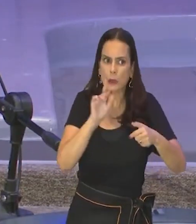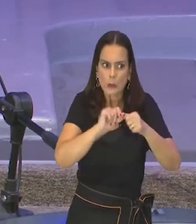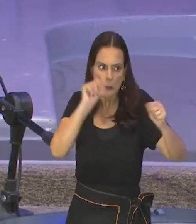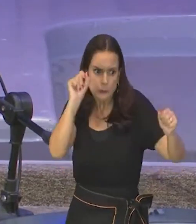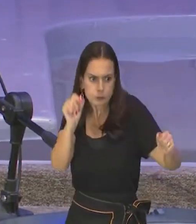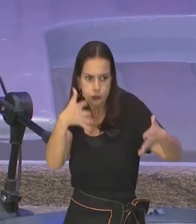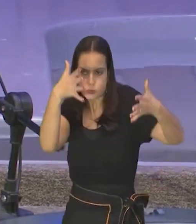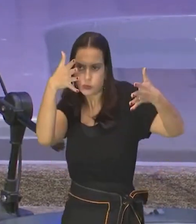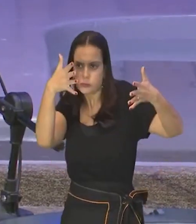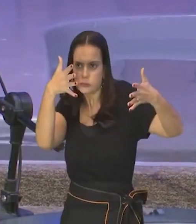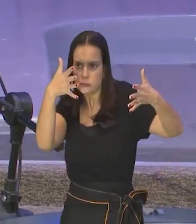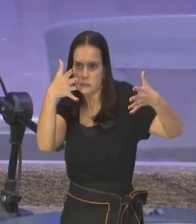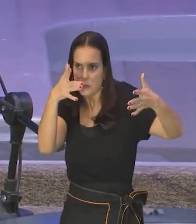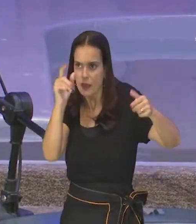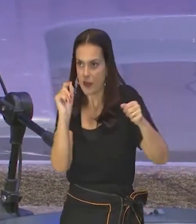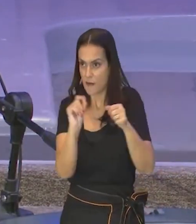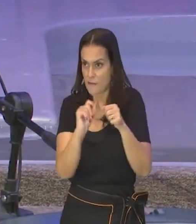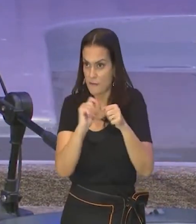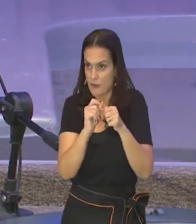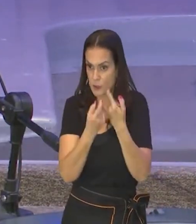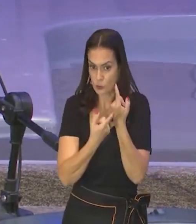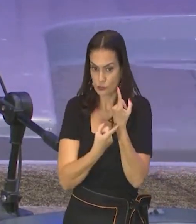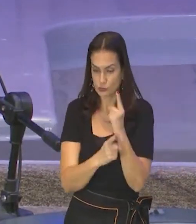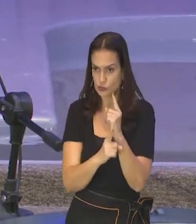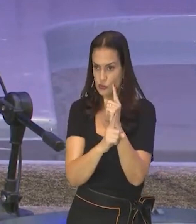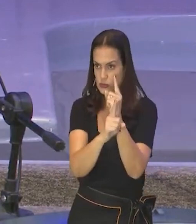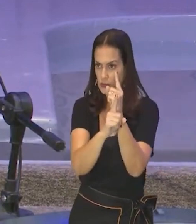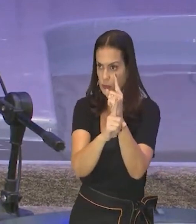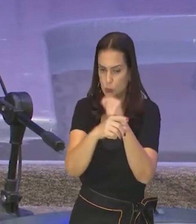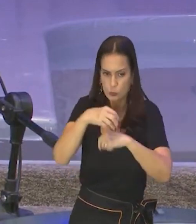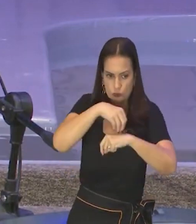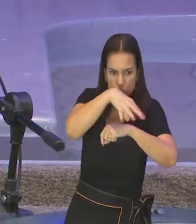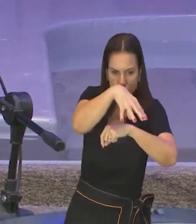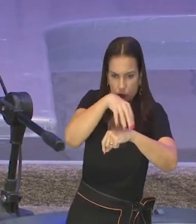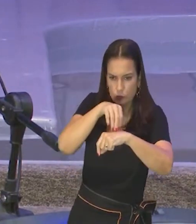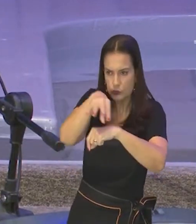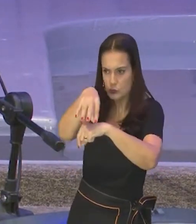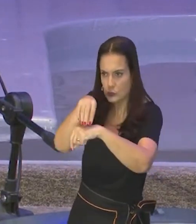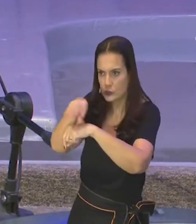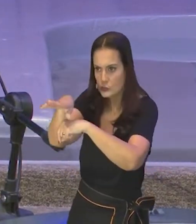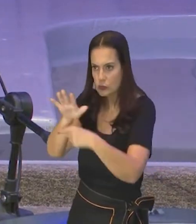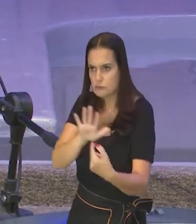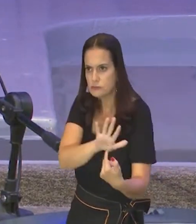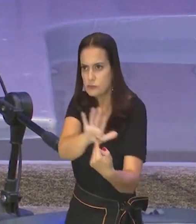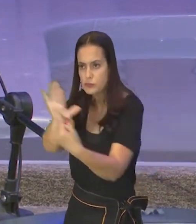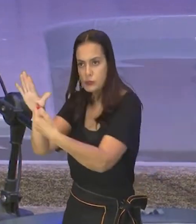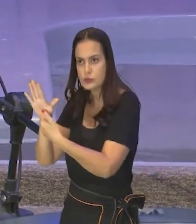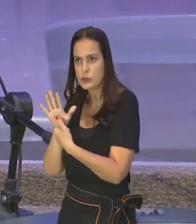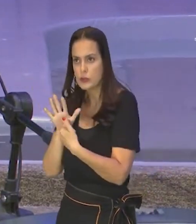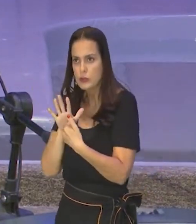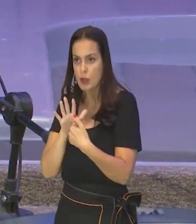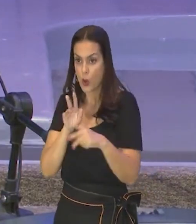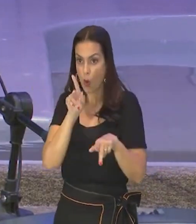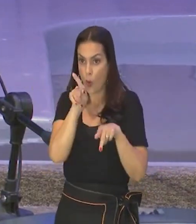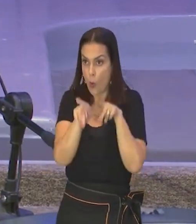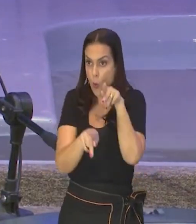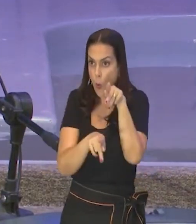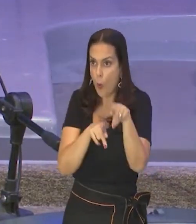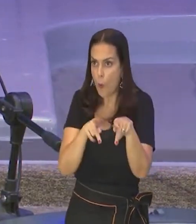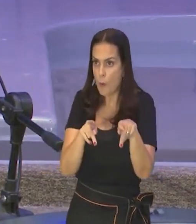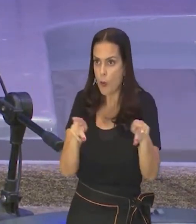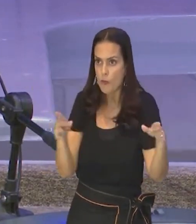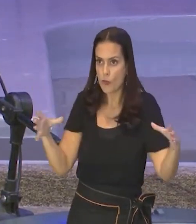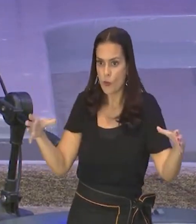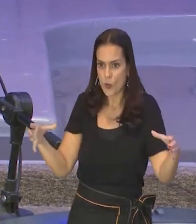que eram feitos por mãos dos apóstolos, eles se reuniam de